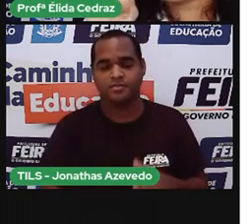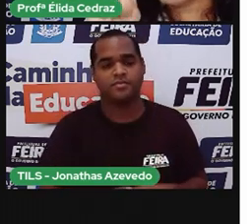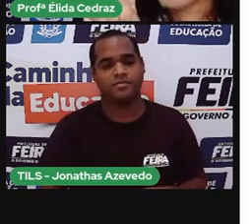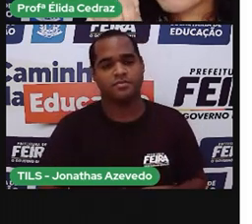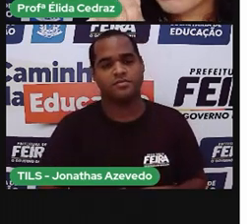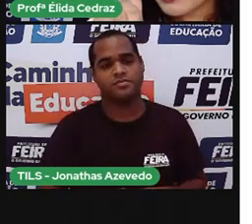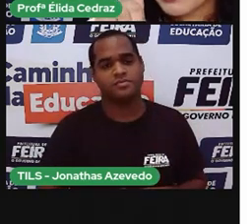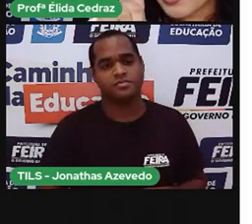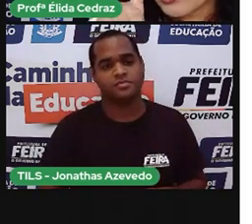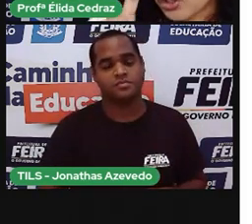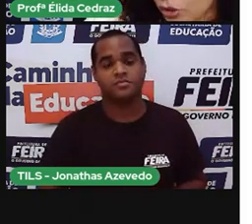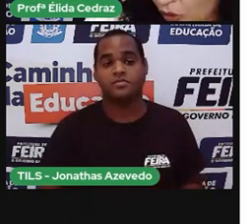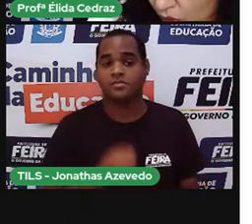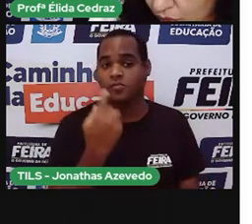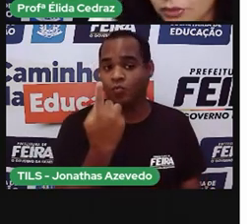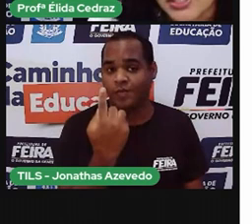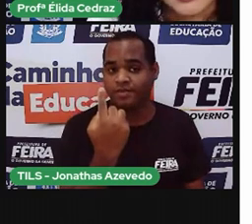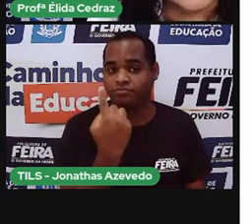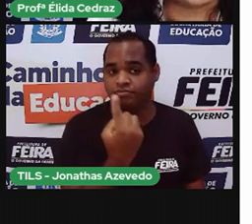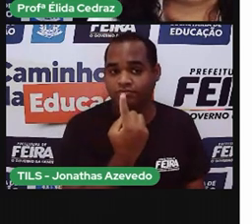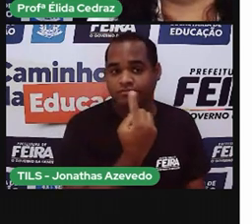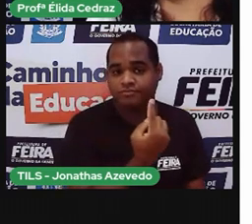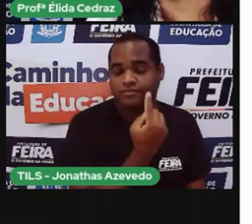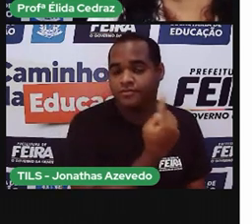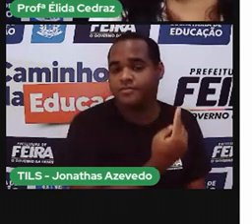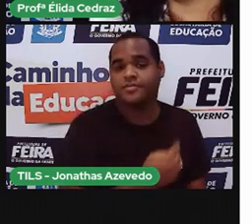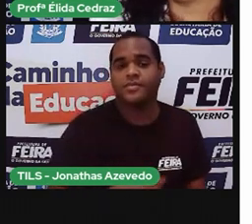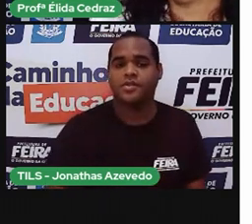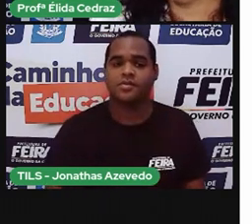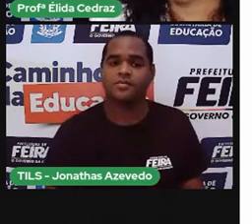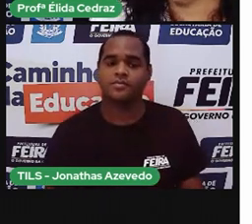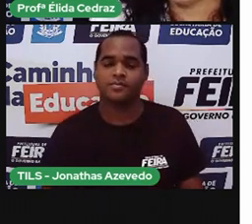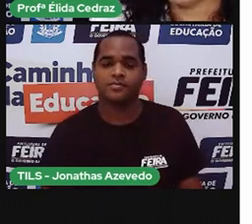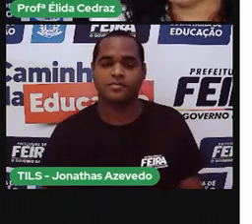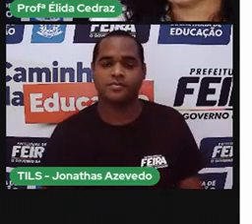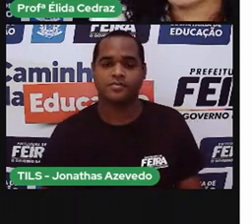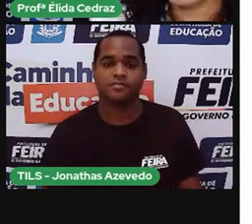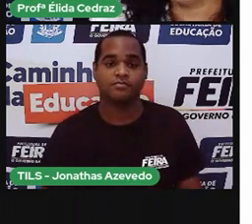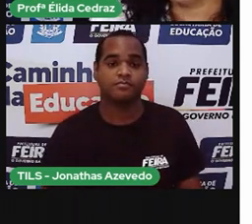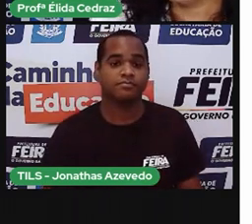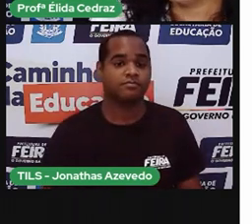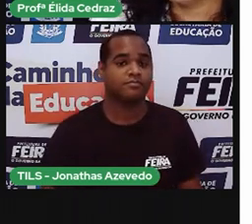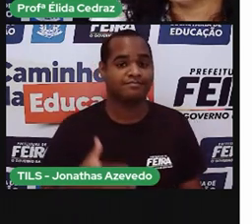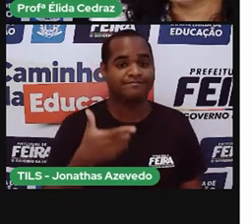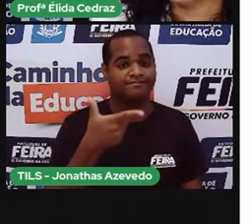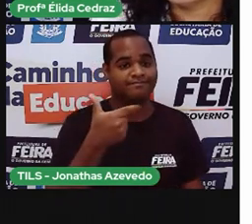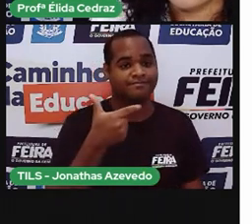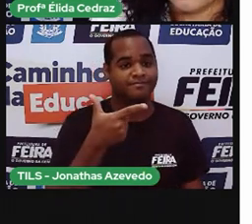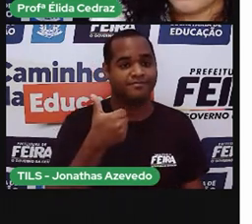desenho é uma unidade de ovos. Então, uma dúzia são quantos ovos?